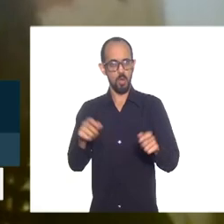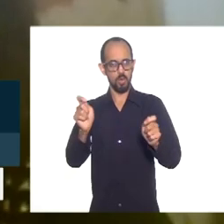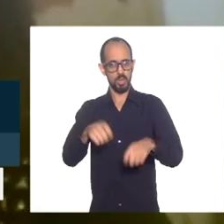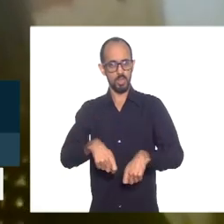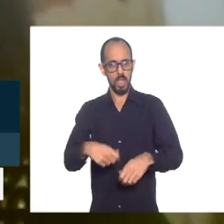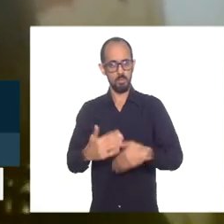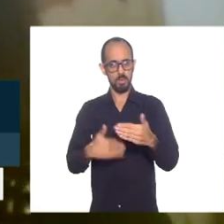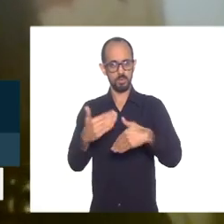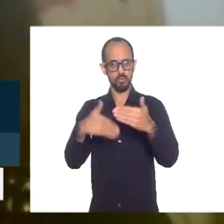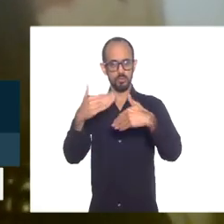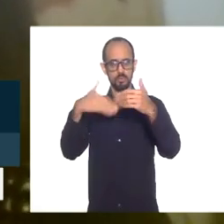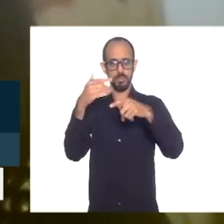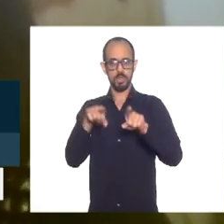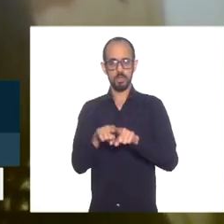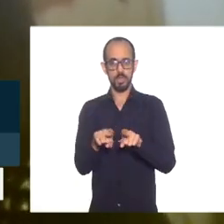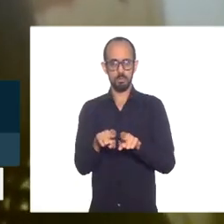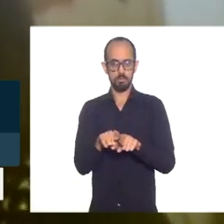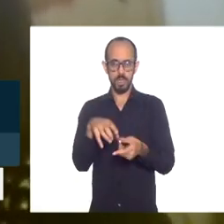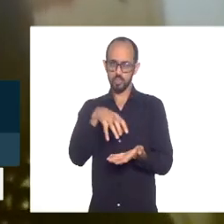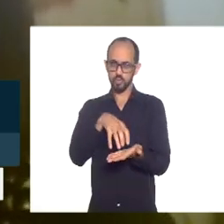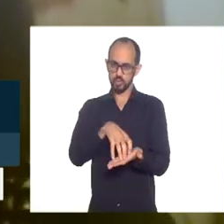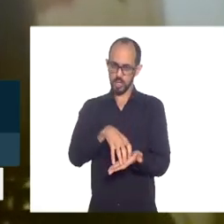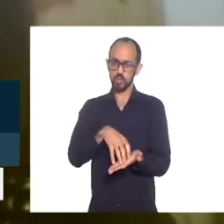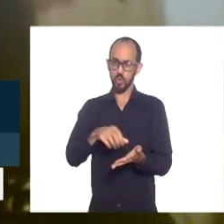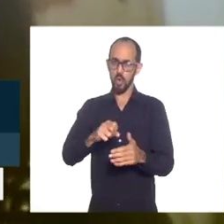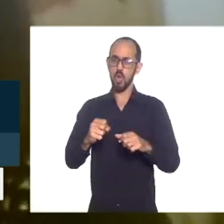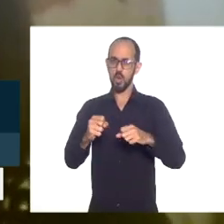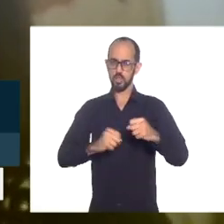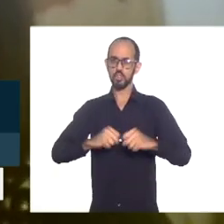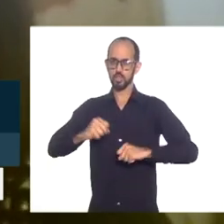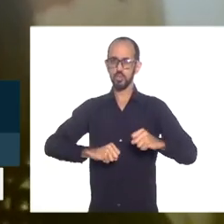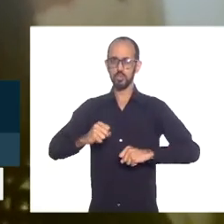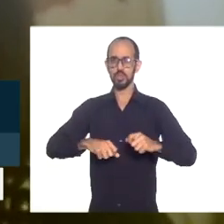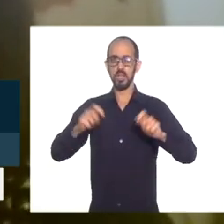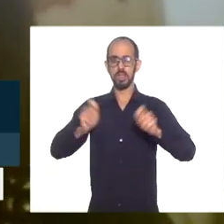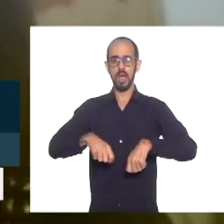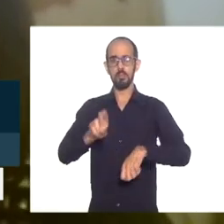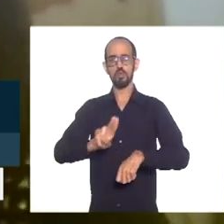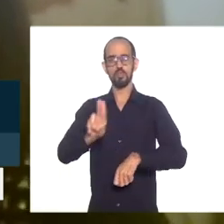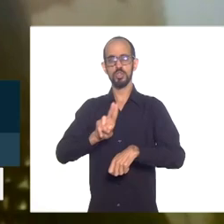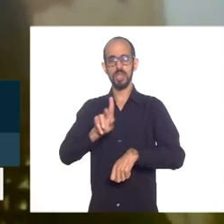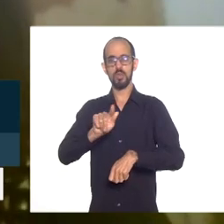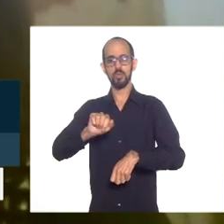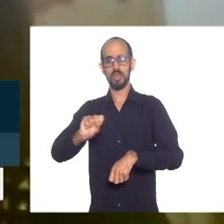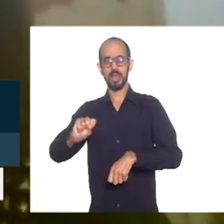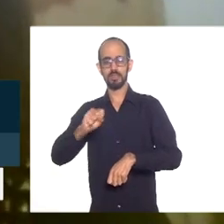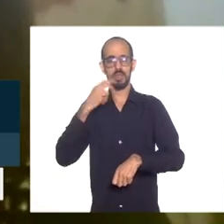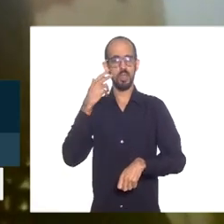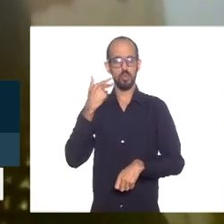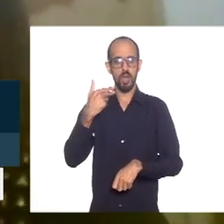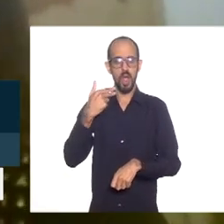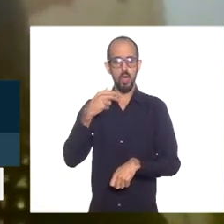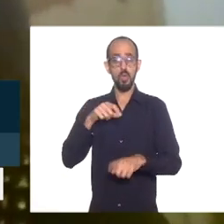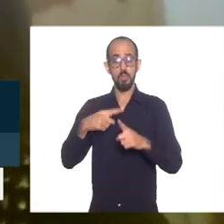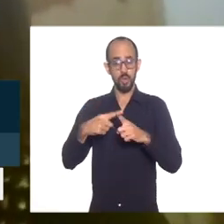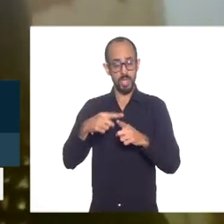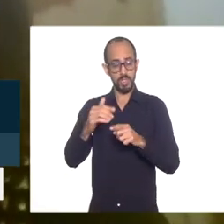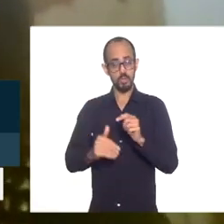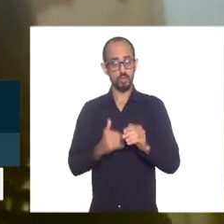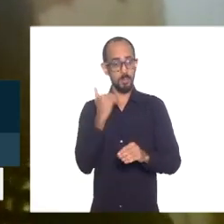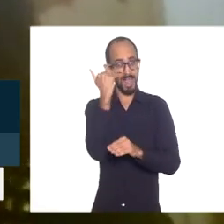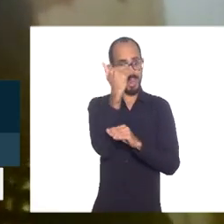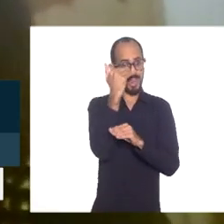um desenvolvimento de um cluster industrial que consuma gás natural, porque isso sim, além de trazer